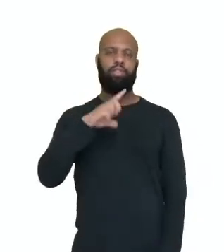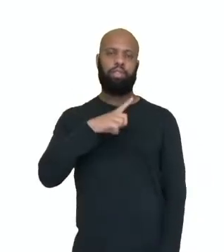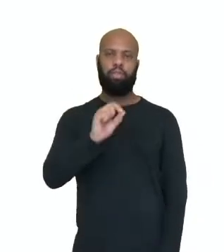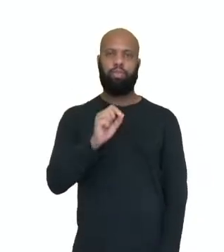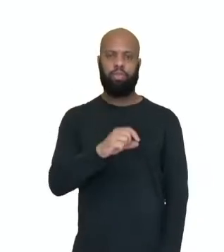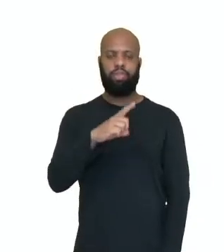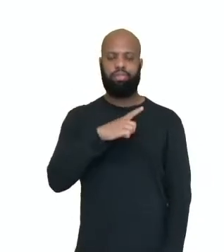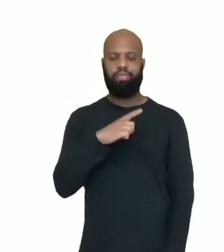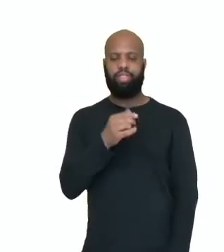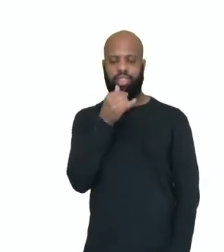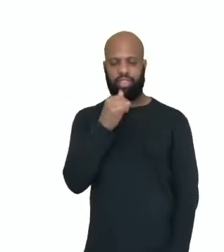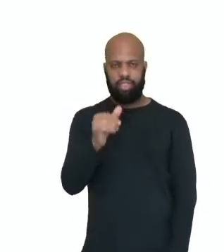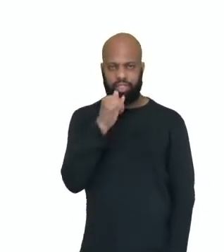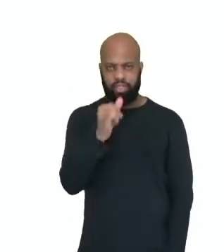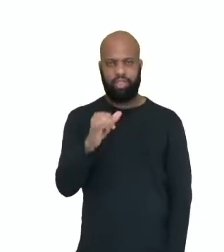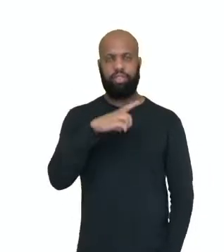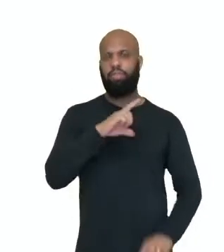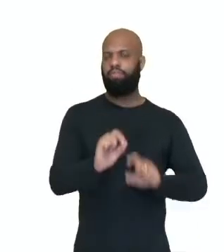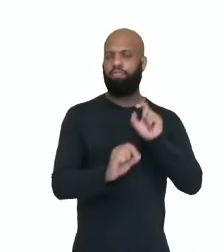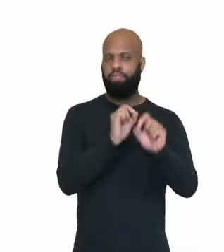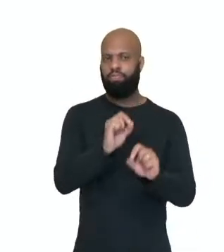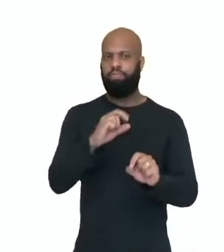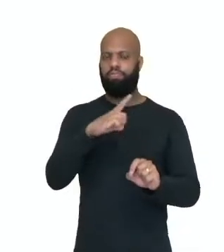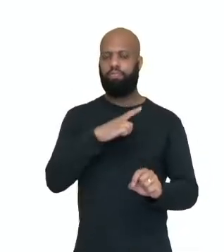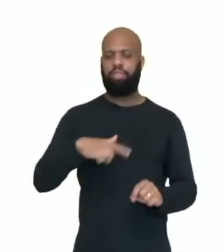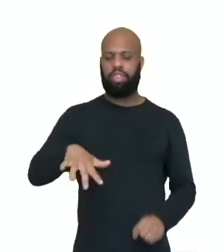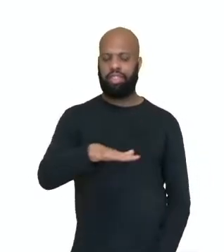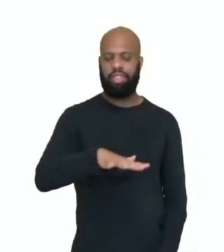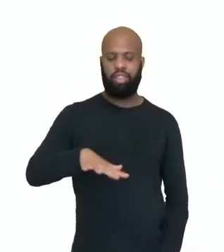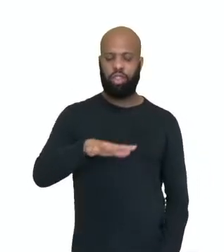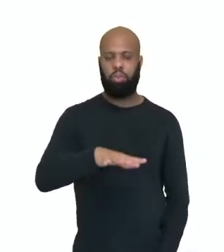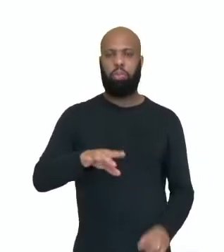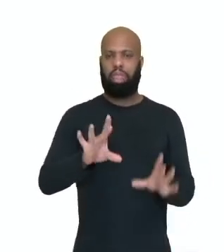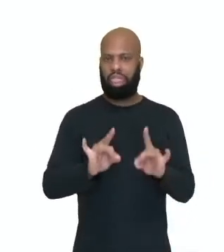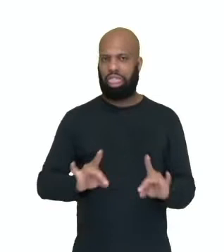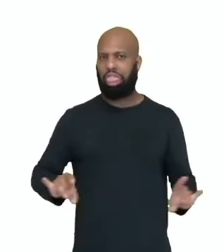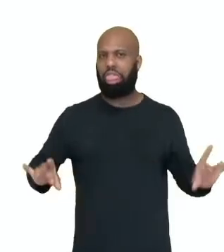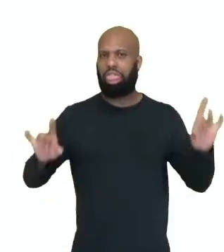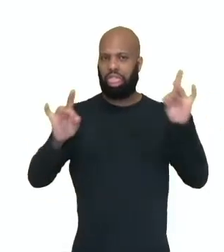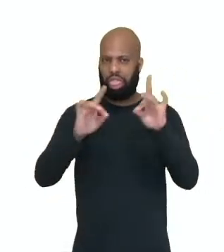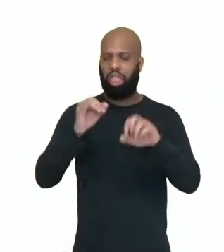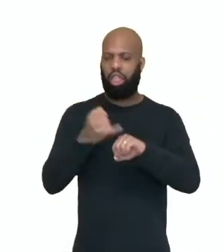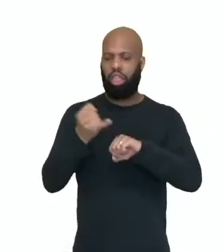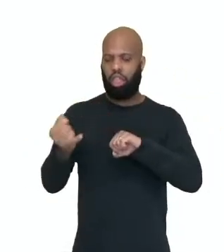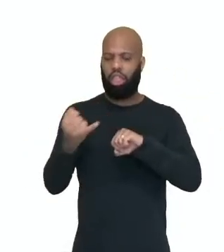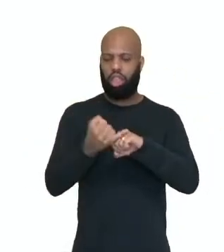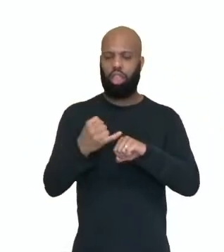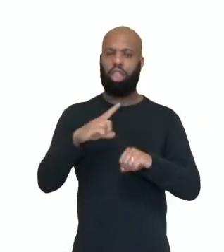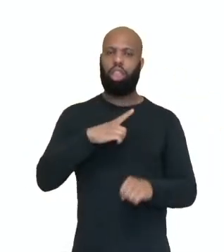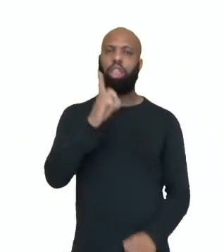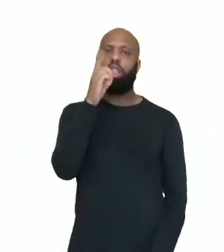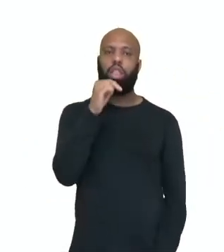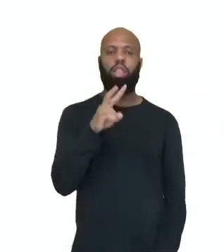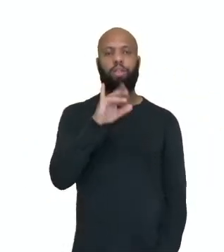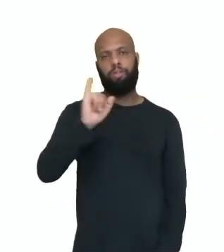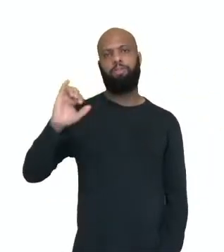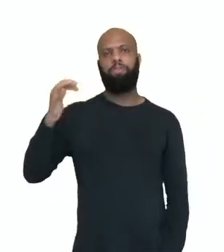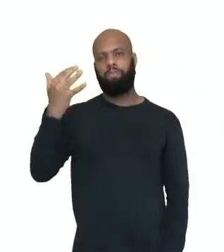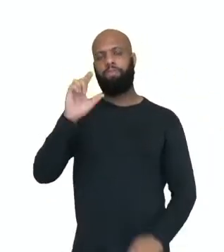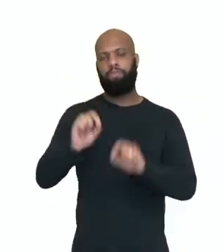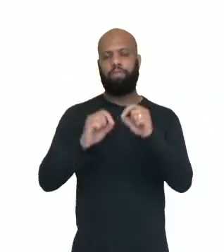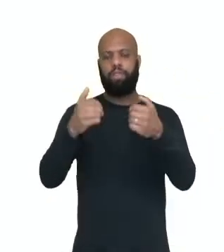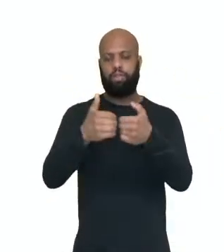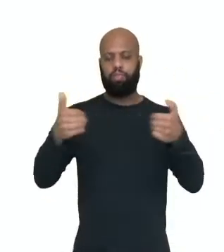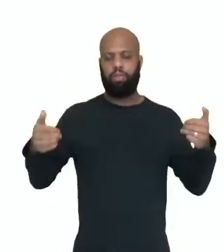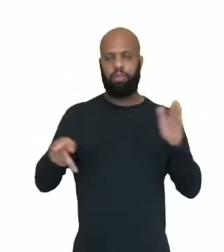é realizada diretamente em uma substância iônica que está dissolvida na água, onde vai acontecer